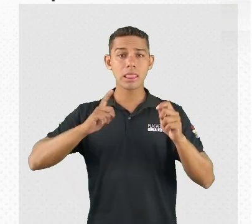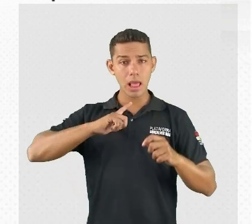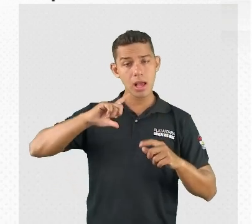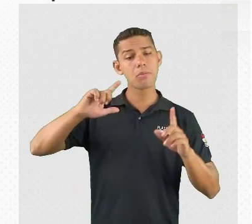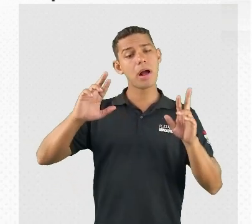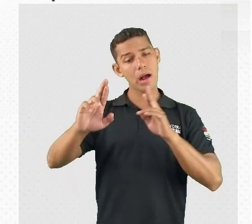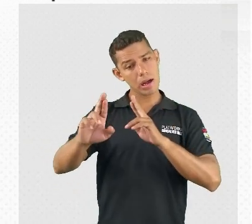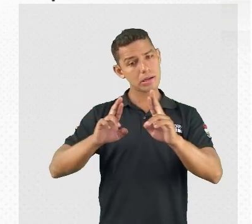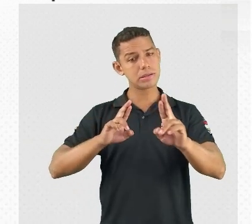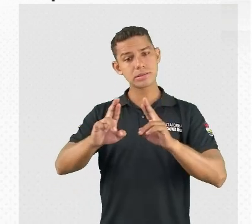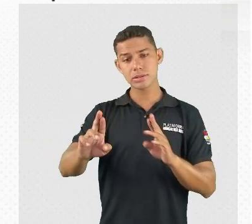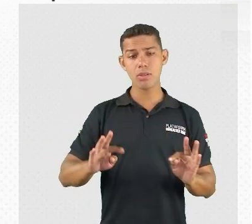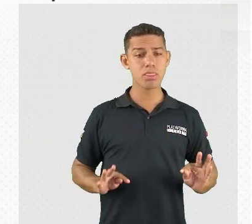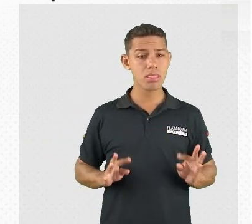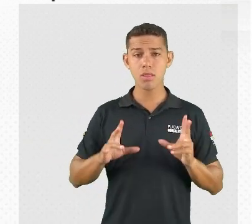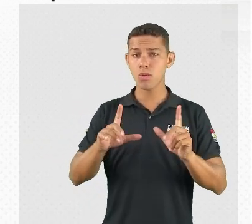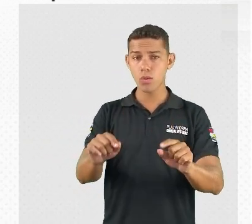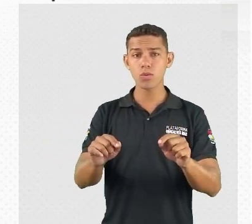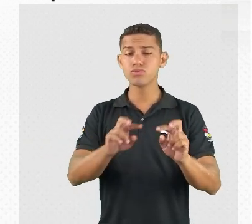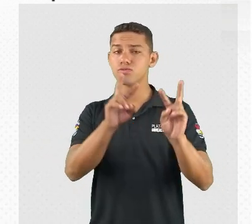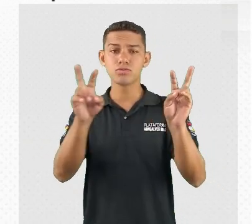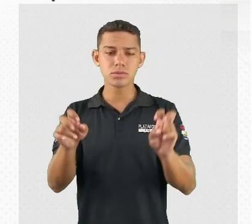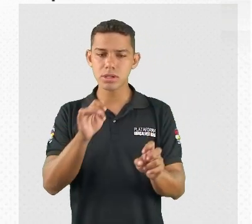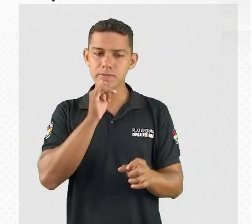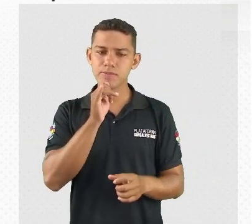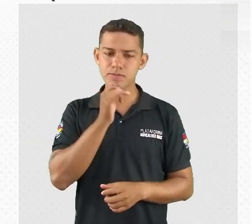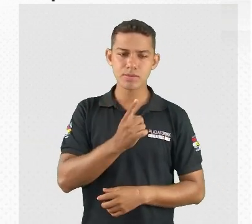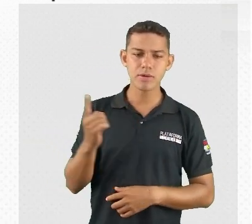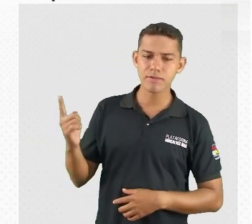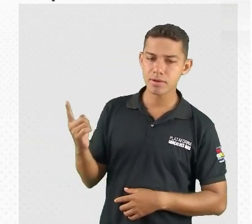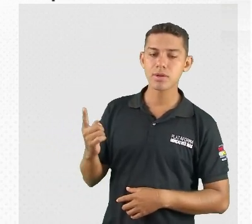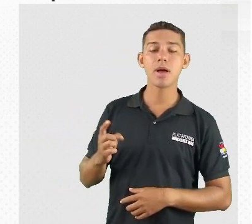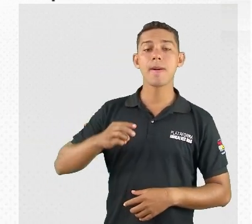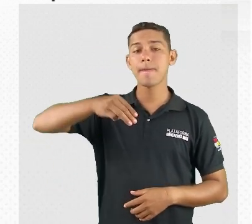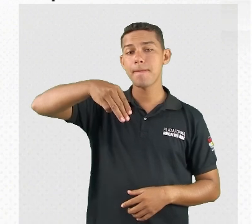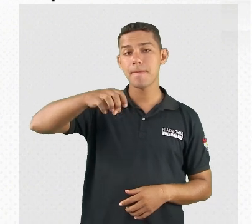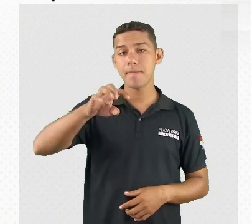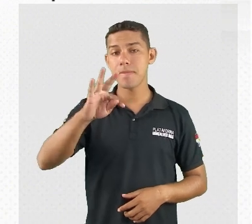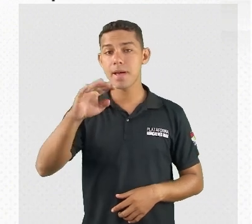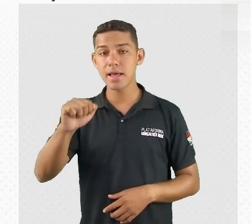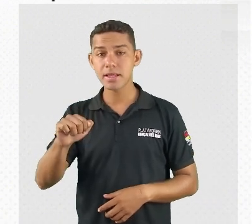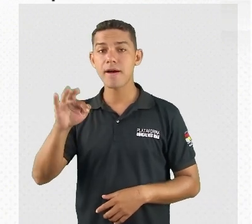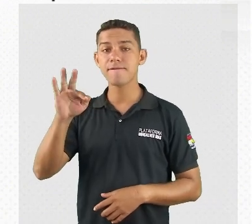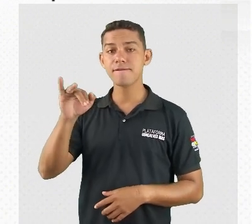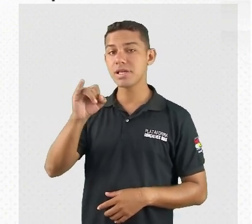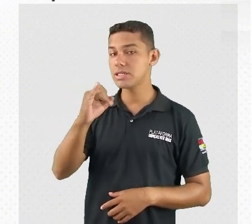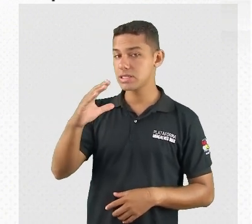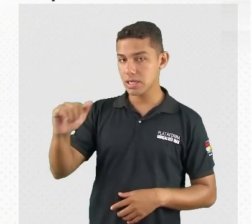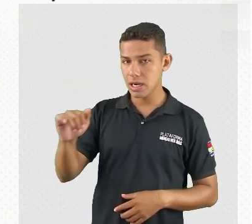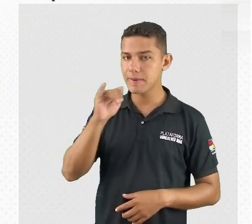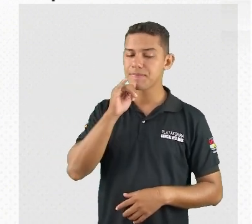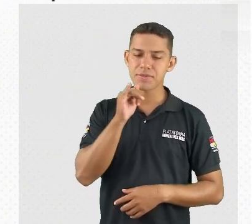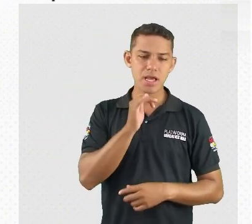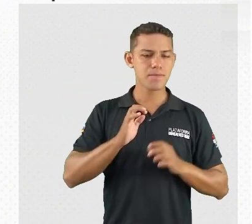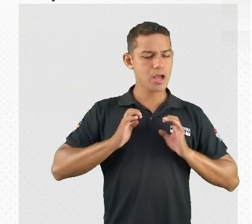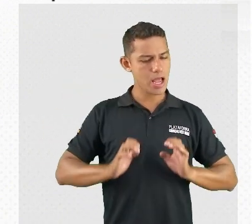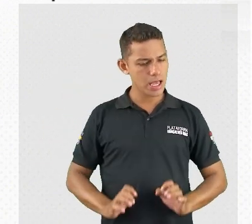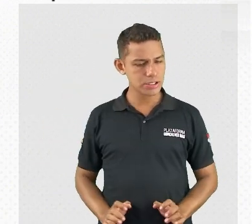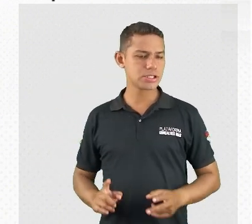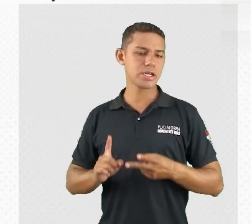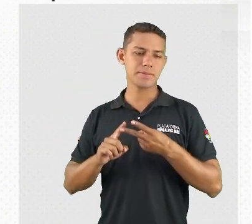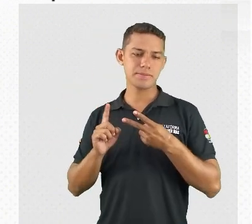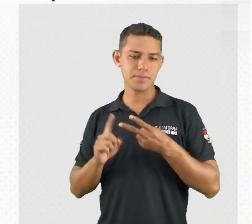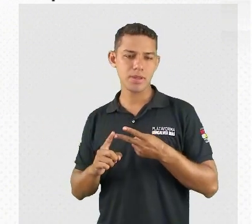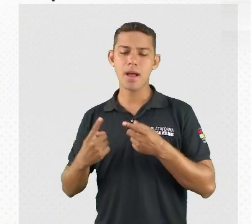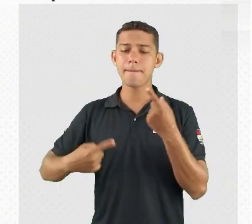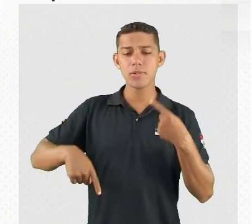relação entre todos os temas. O Aristóteles fala sobre metafísica, o Aristóteles fala sobre ética, o Aristóteles fala